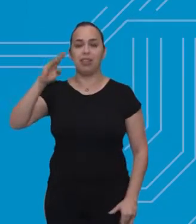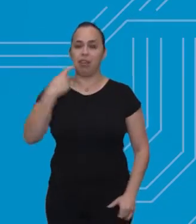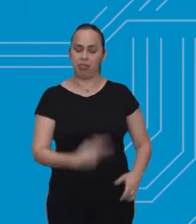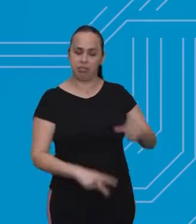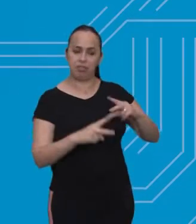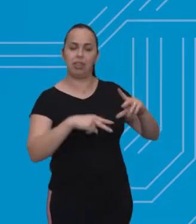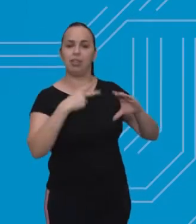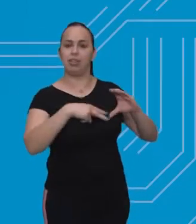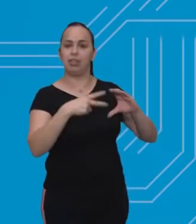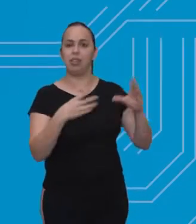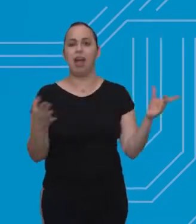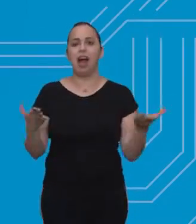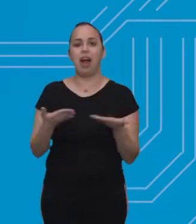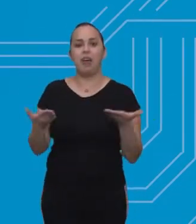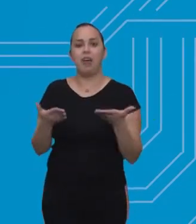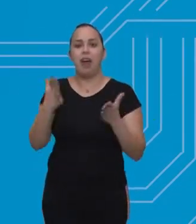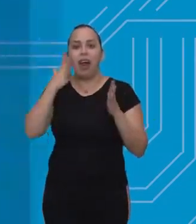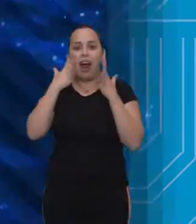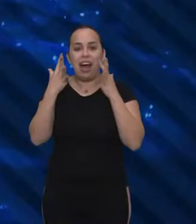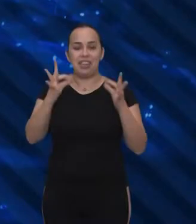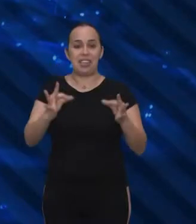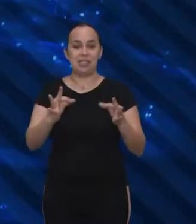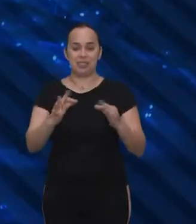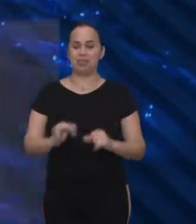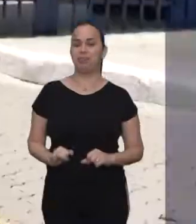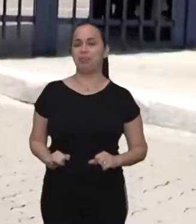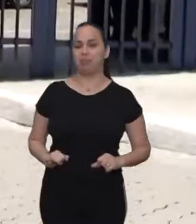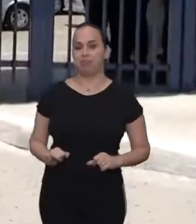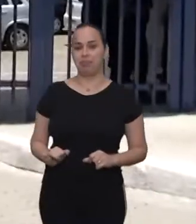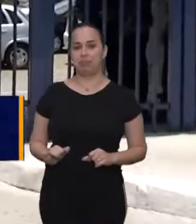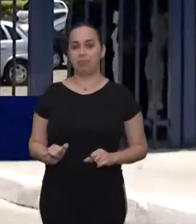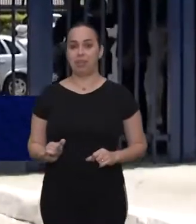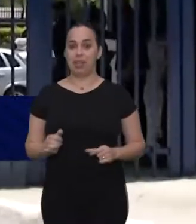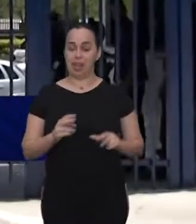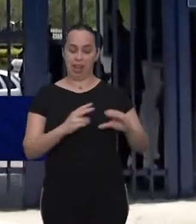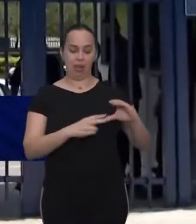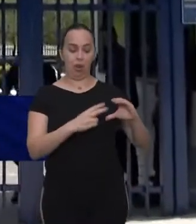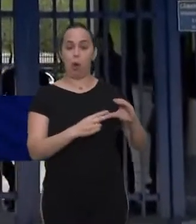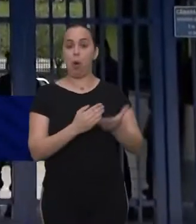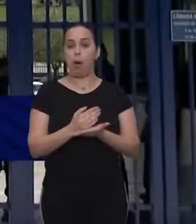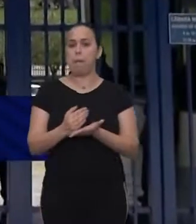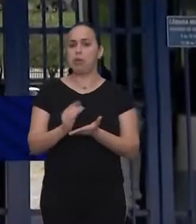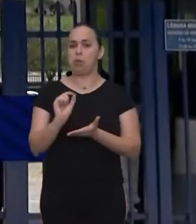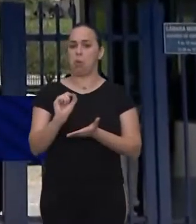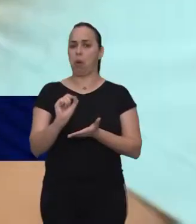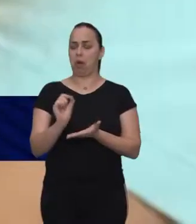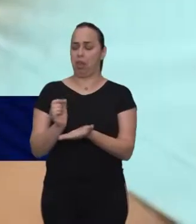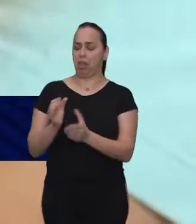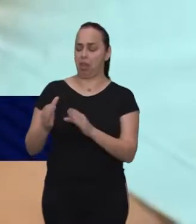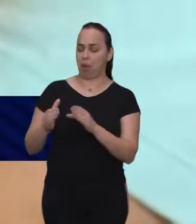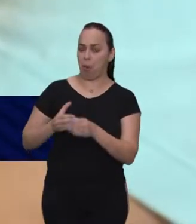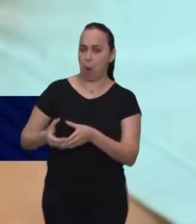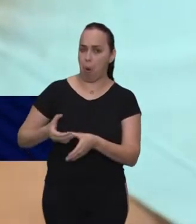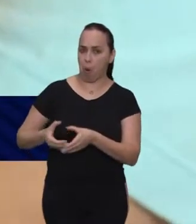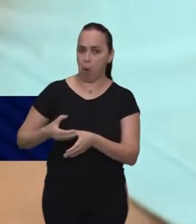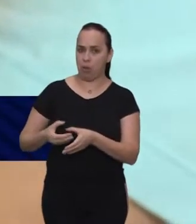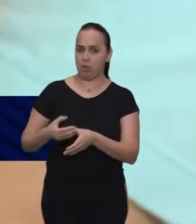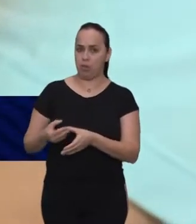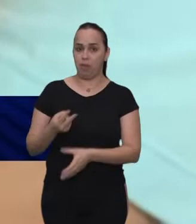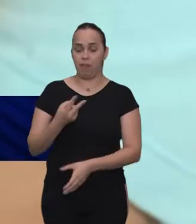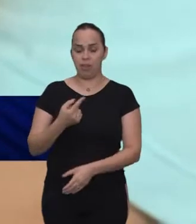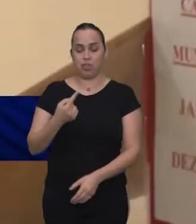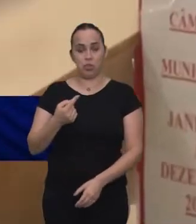Municipal veja agora os destaques da sessão Câmara abre inscrições para novo concurso são 21 vagas